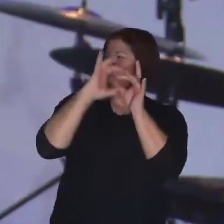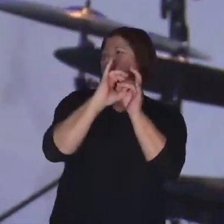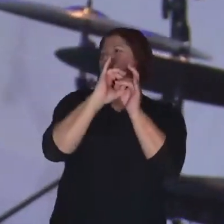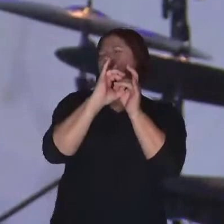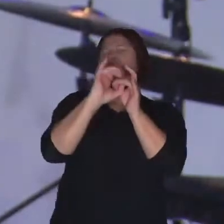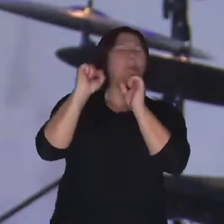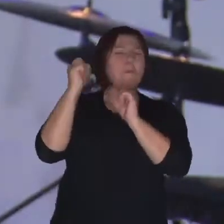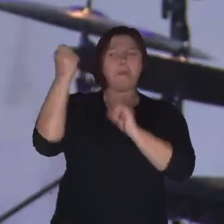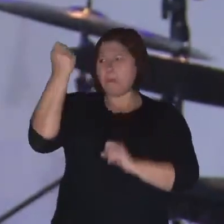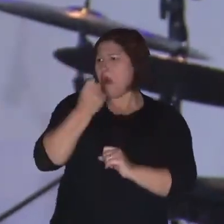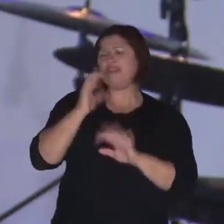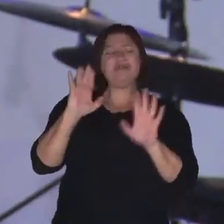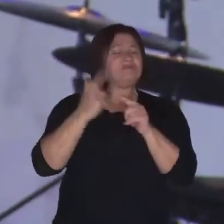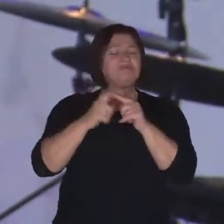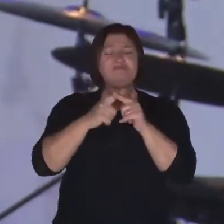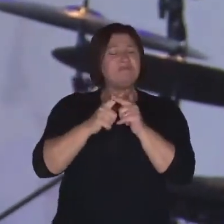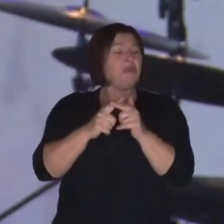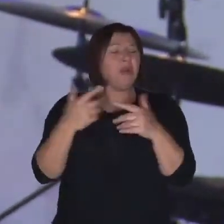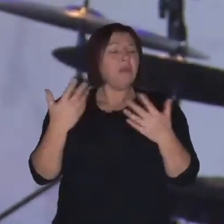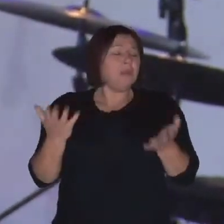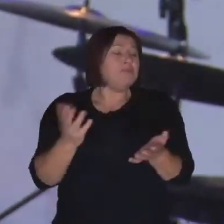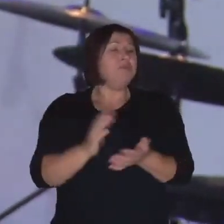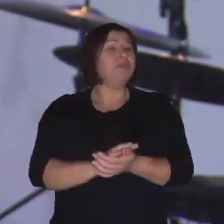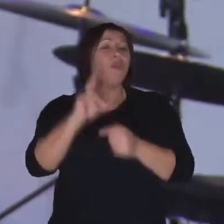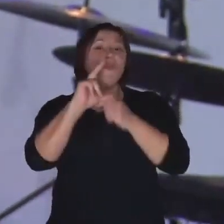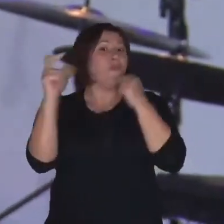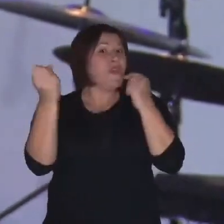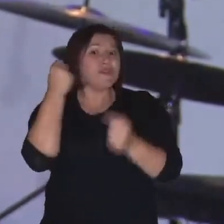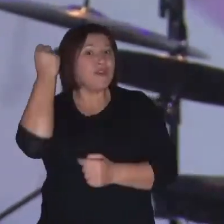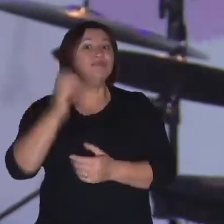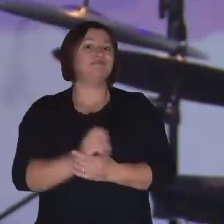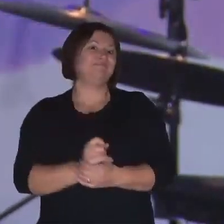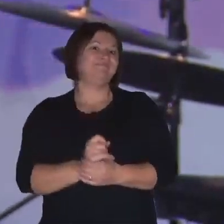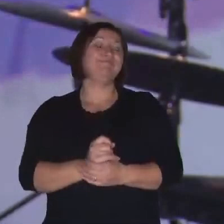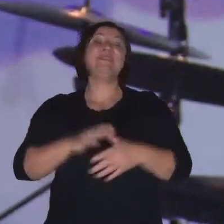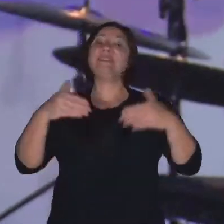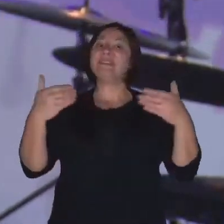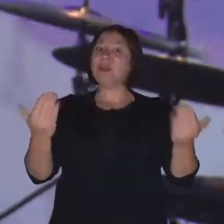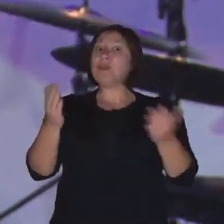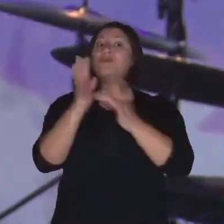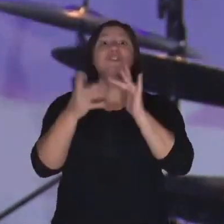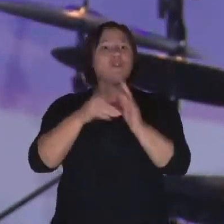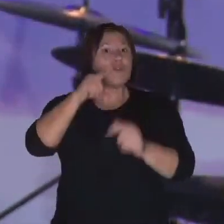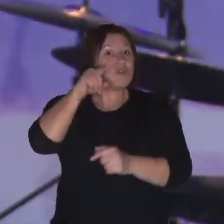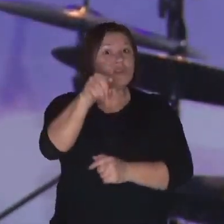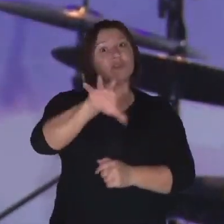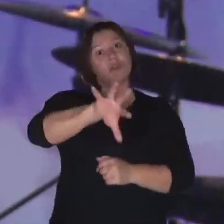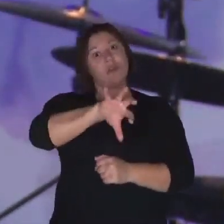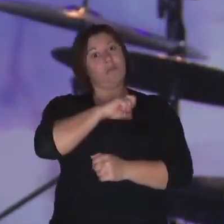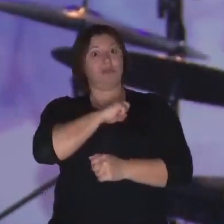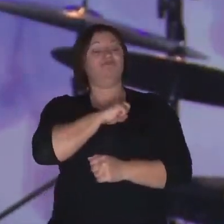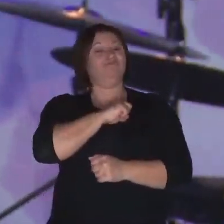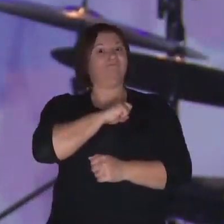Jesus te ama, filho. Jesus te ama, filha. Eu não tenho ouro, não tenho prata. Não tenho. Mas o que eu tenho hoje